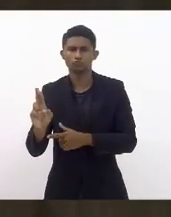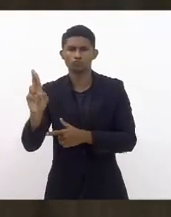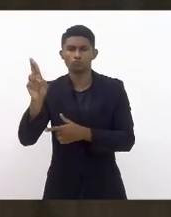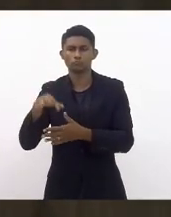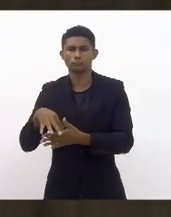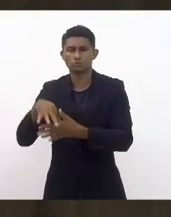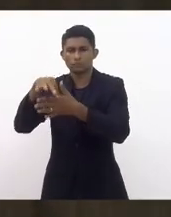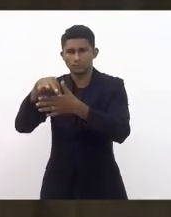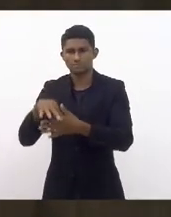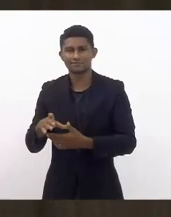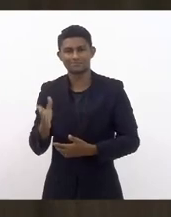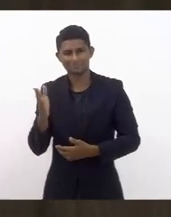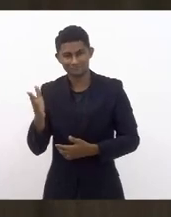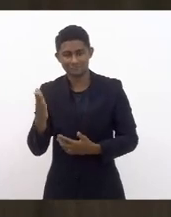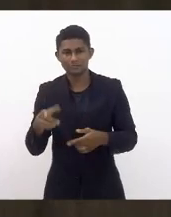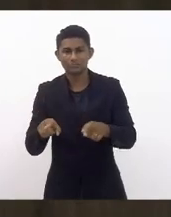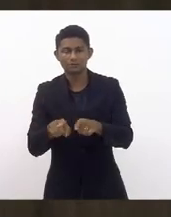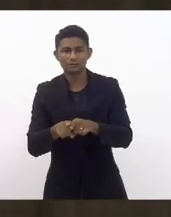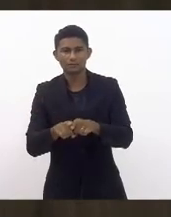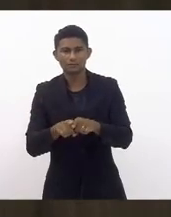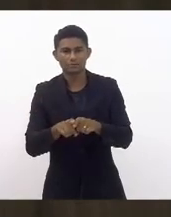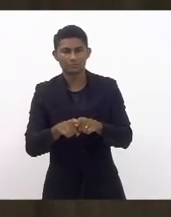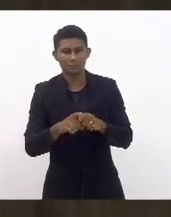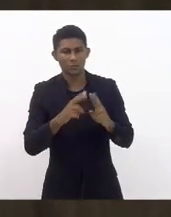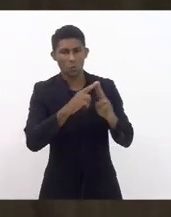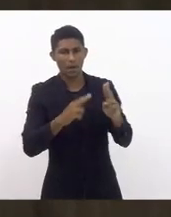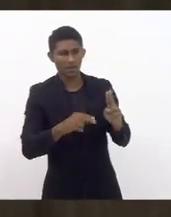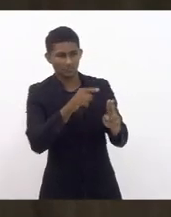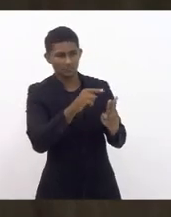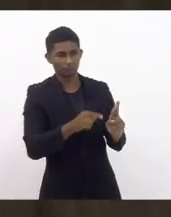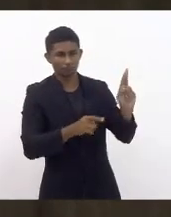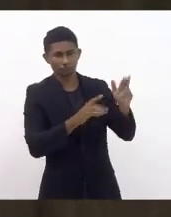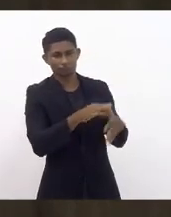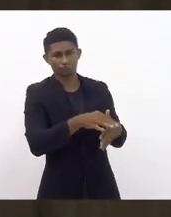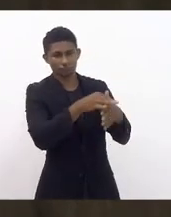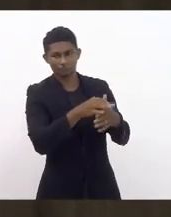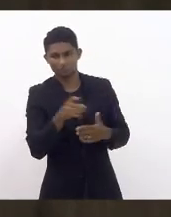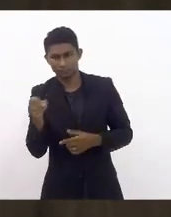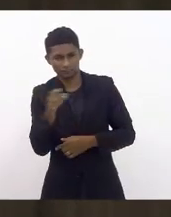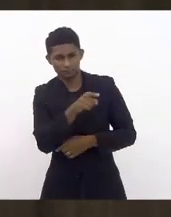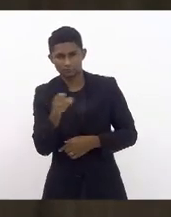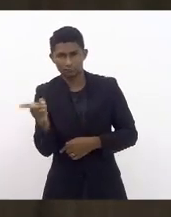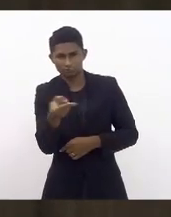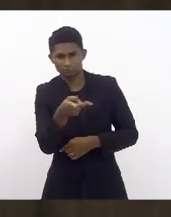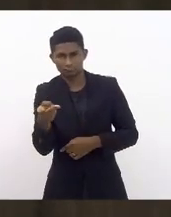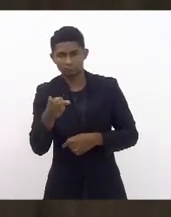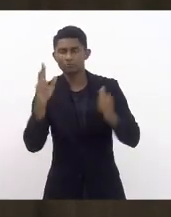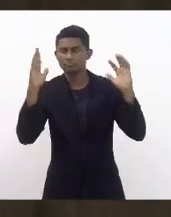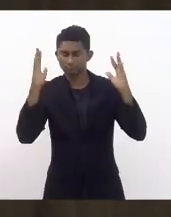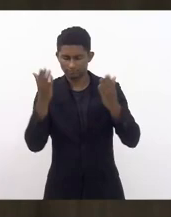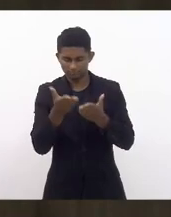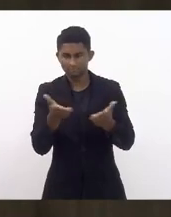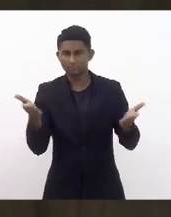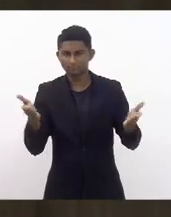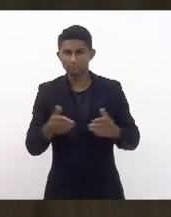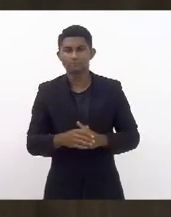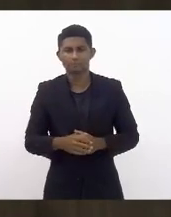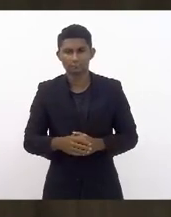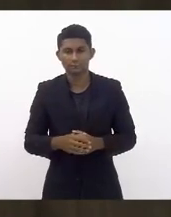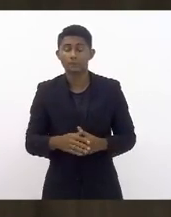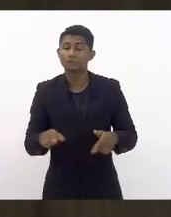UESO e o reitor da UERJ. Mas eu queria mais. Eu